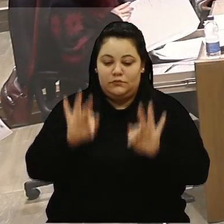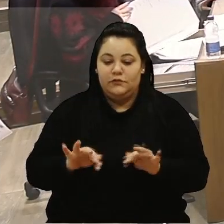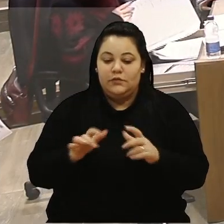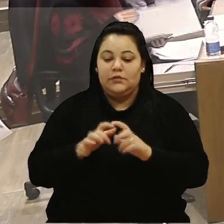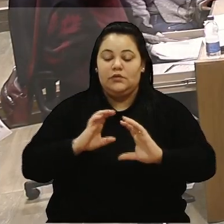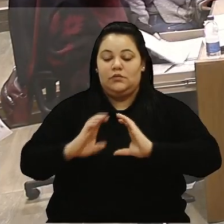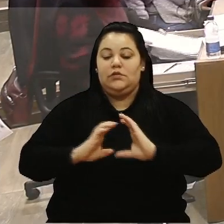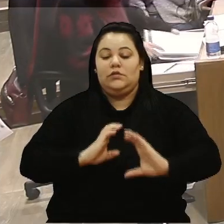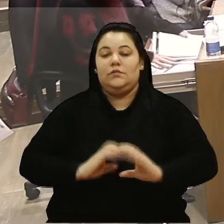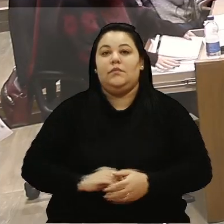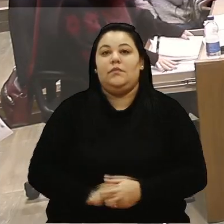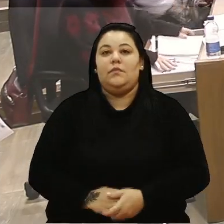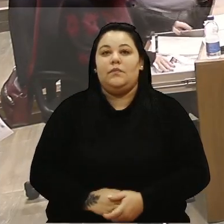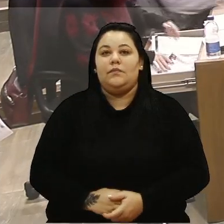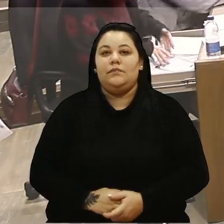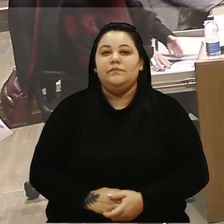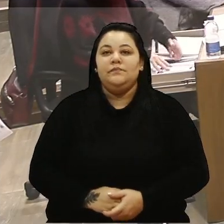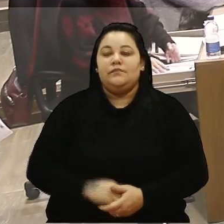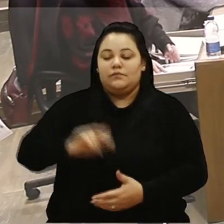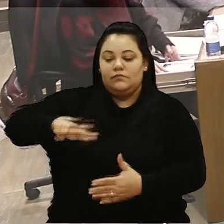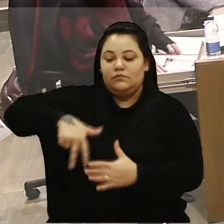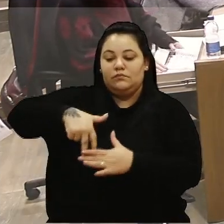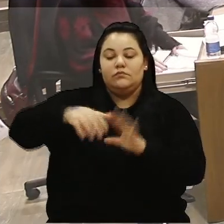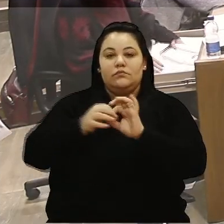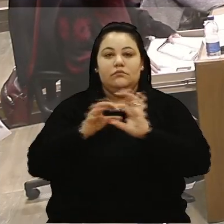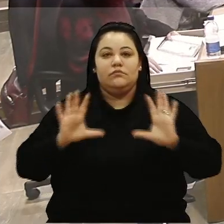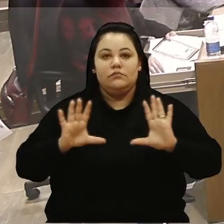as pequenas comunicações. Tribuna Livre. Com a presença